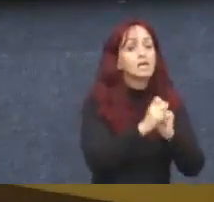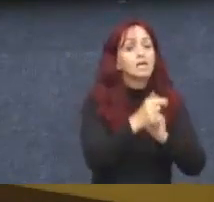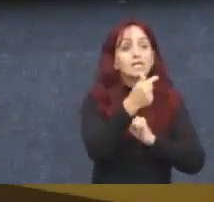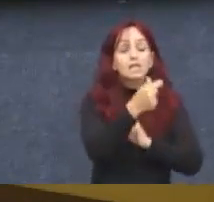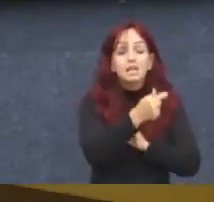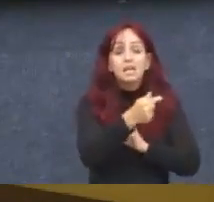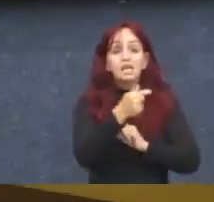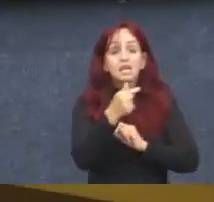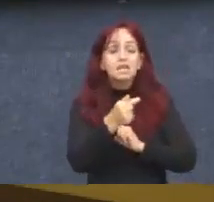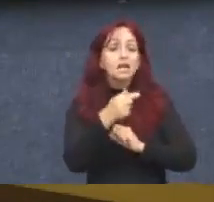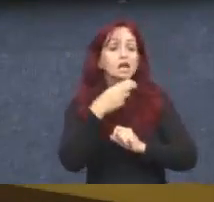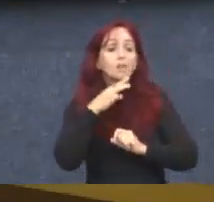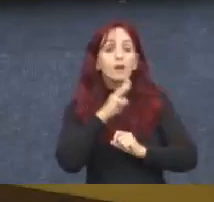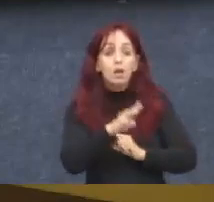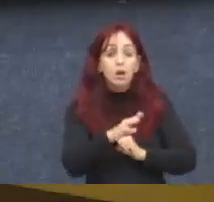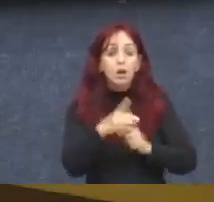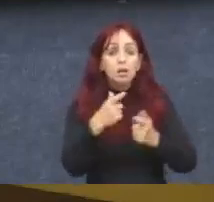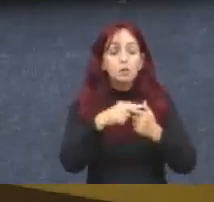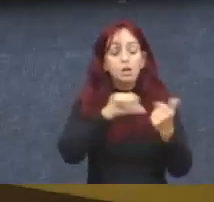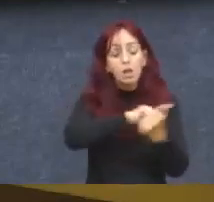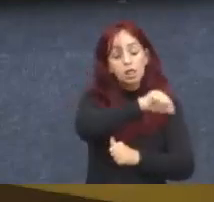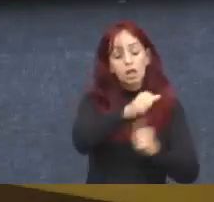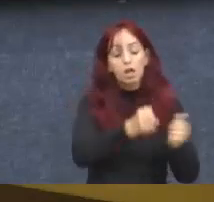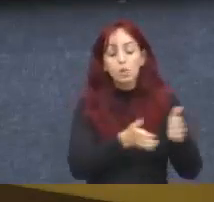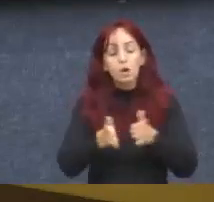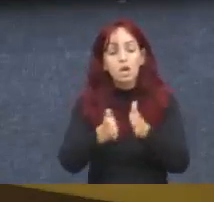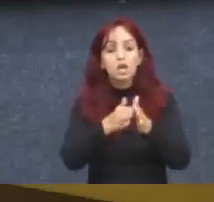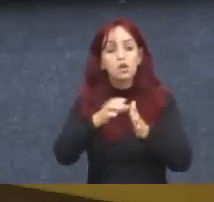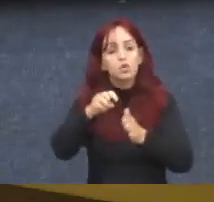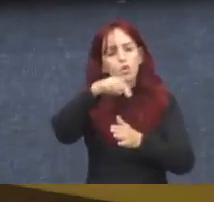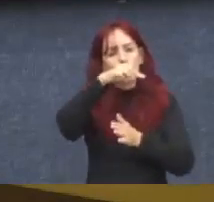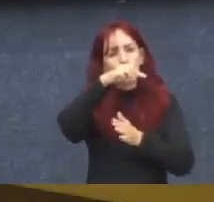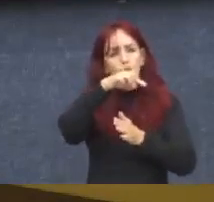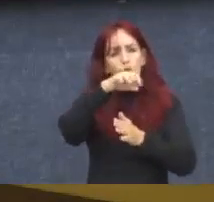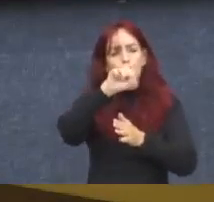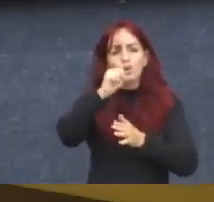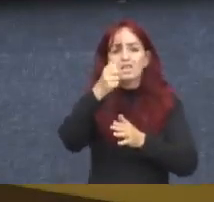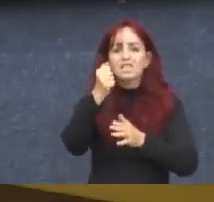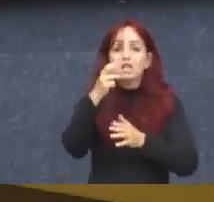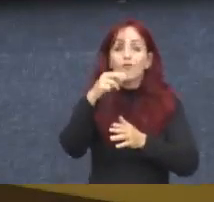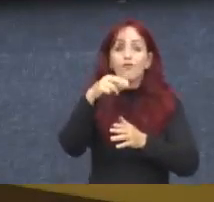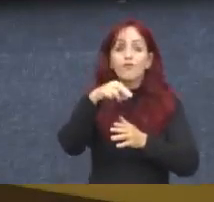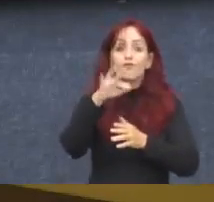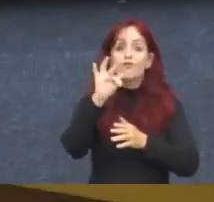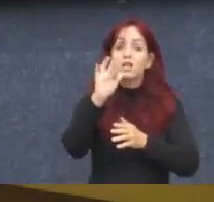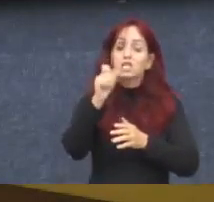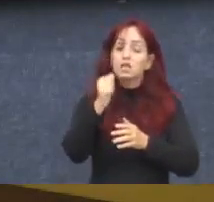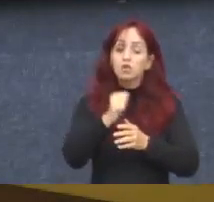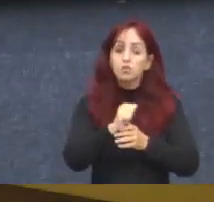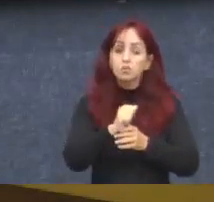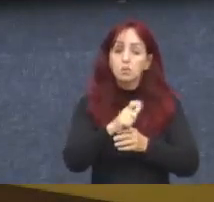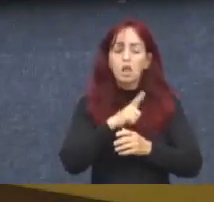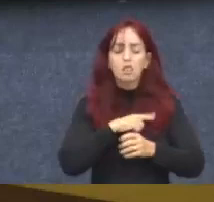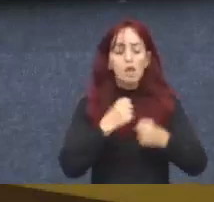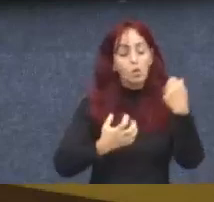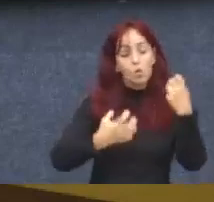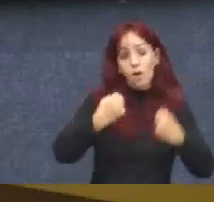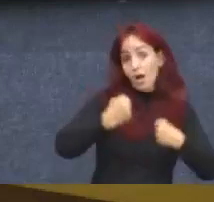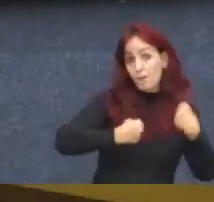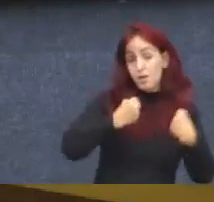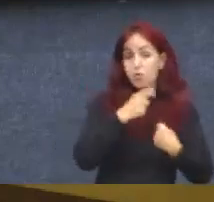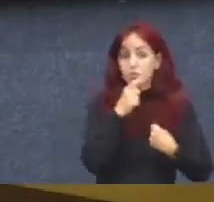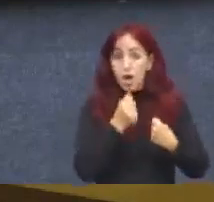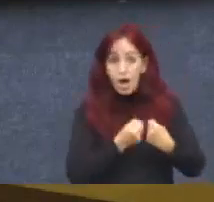água transposta pelo Rio São Francisco. Os coronéis do carro-pipa agradecem. Estão de volta